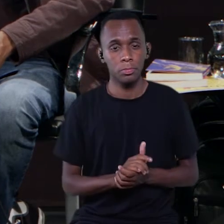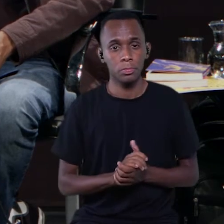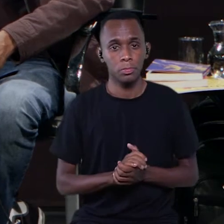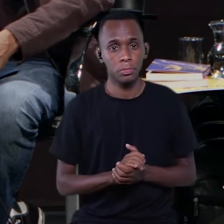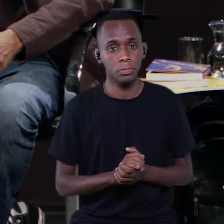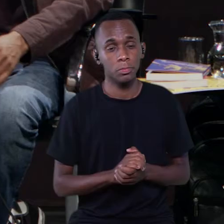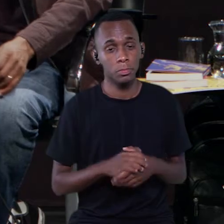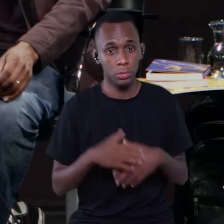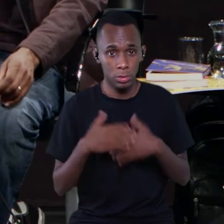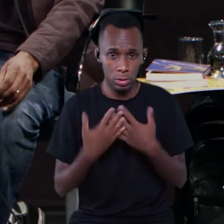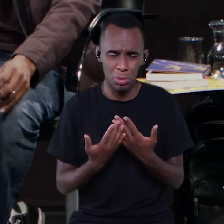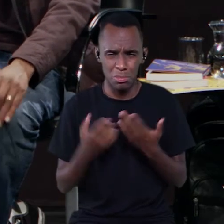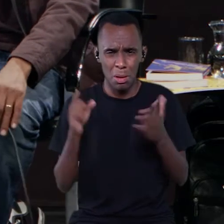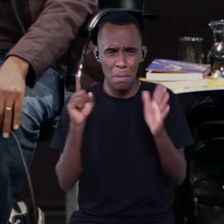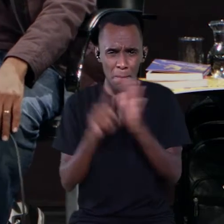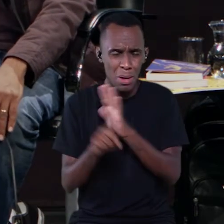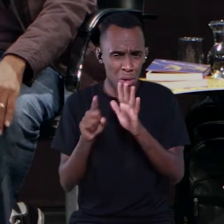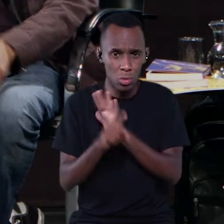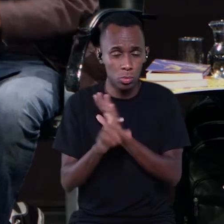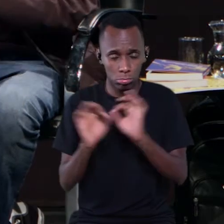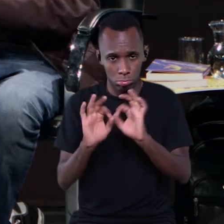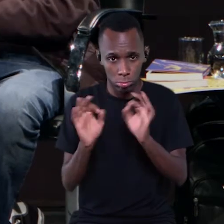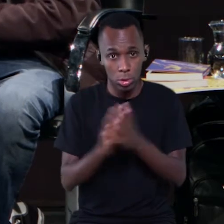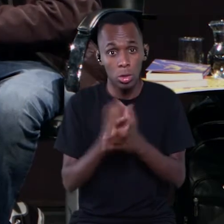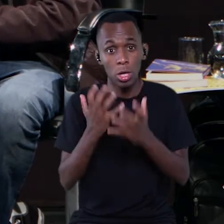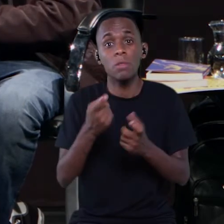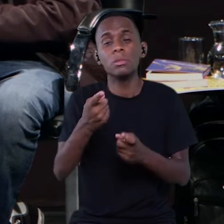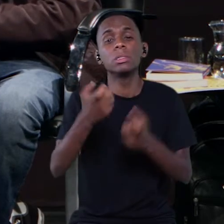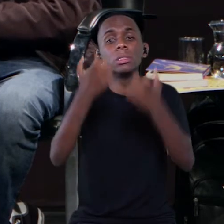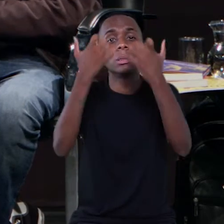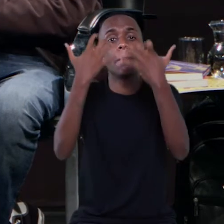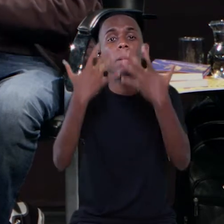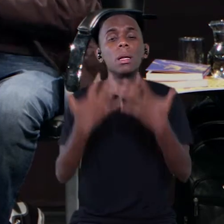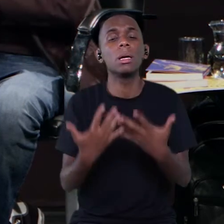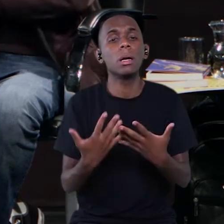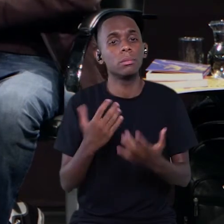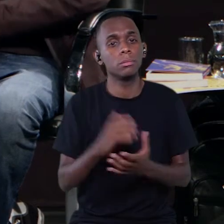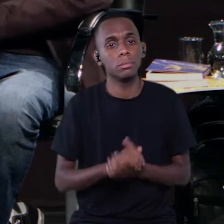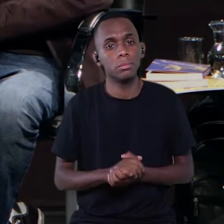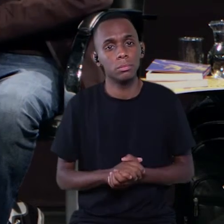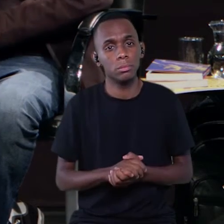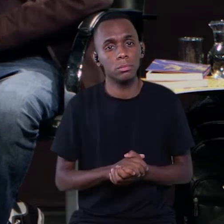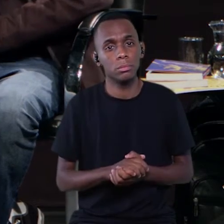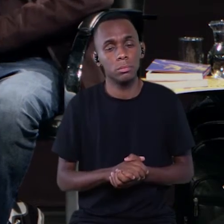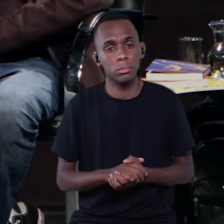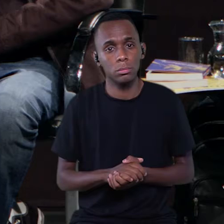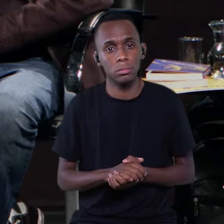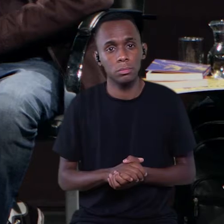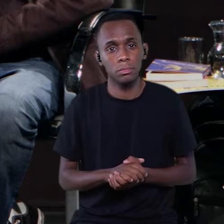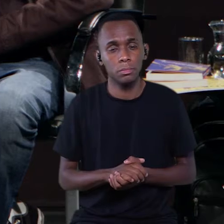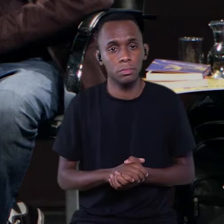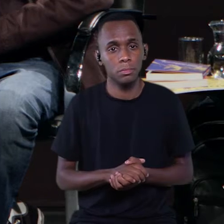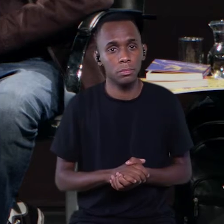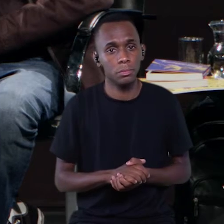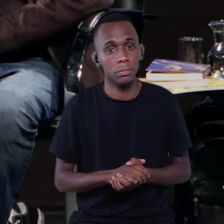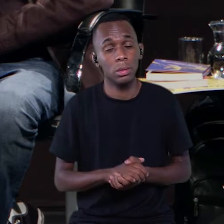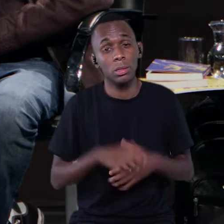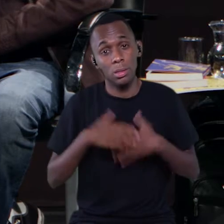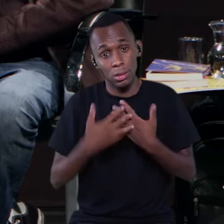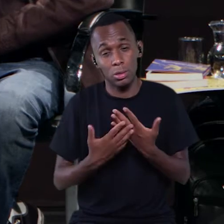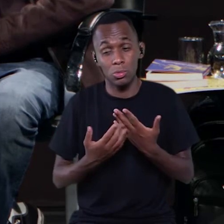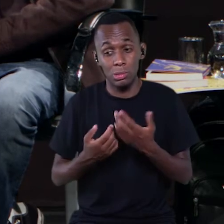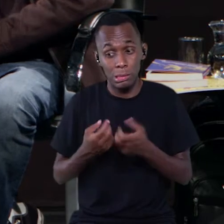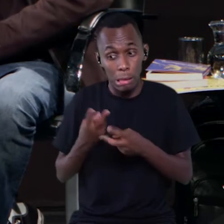gênero. Então, assim, sem pergunta, queria realmente que você falasse um pouquinho dessa... Bom, Afonso, há tanto o que dizer, né? É aquela ideia, quando a